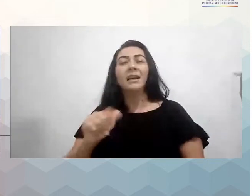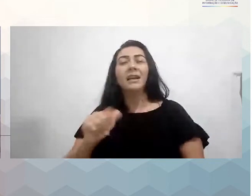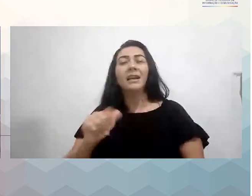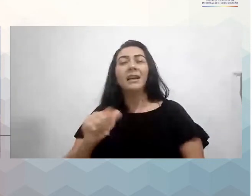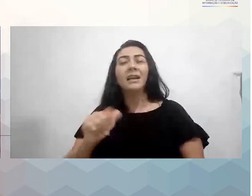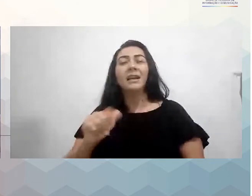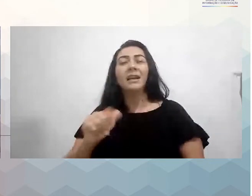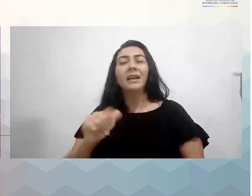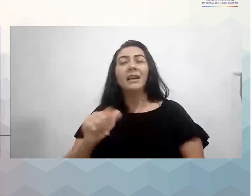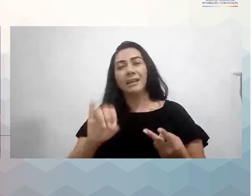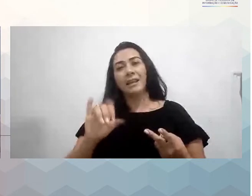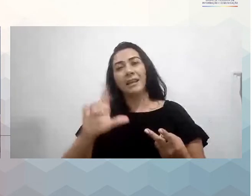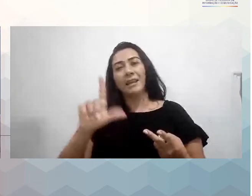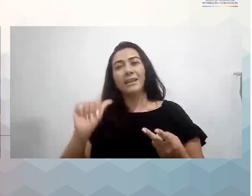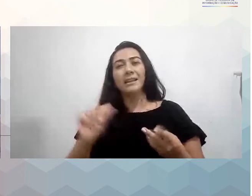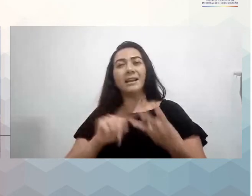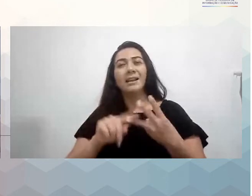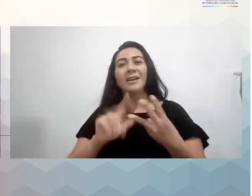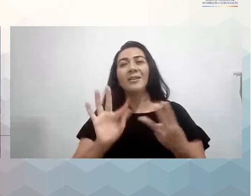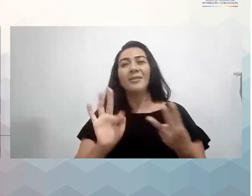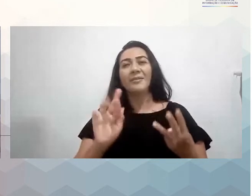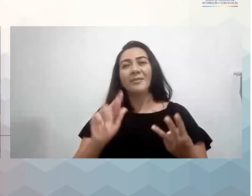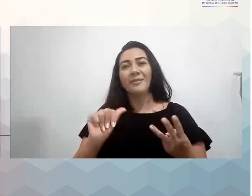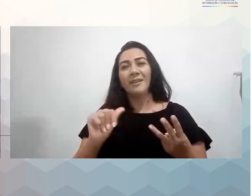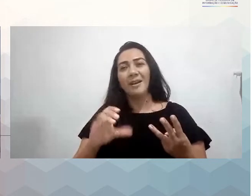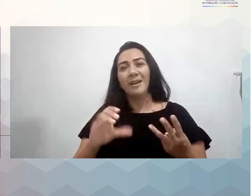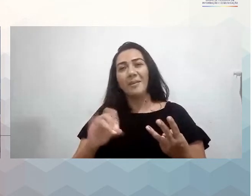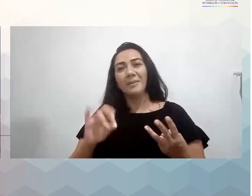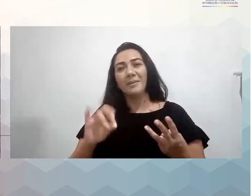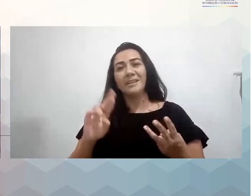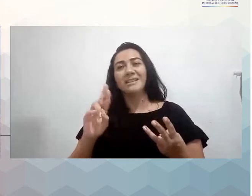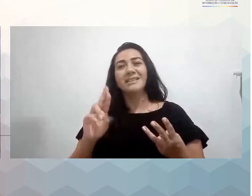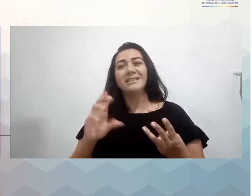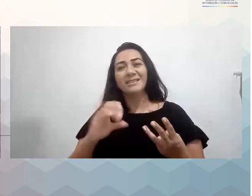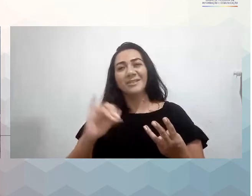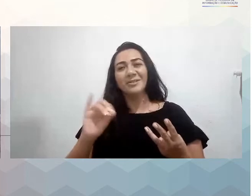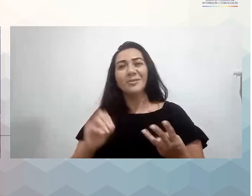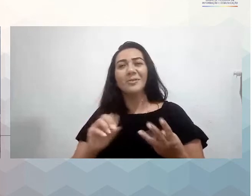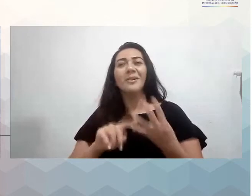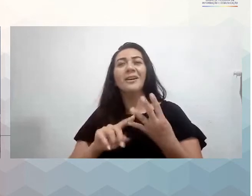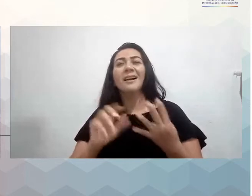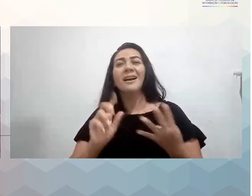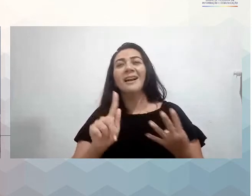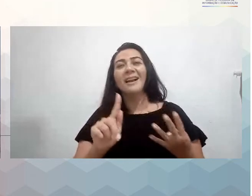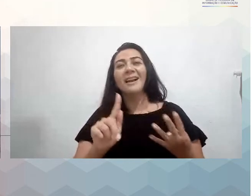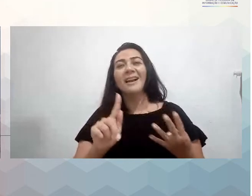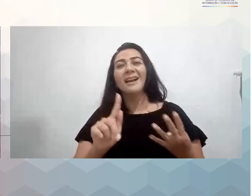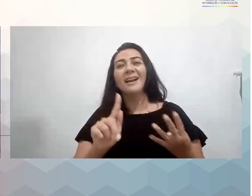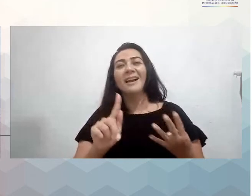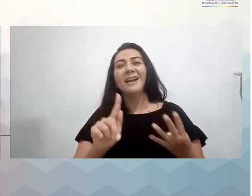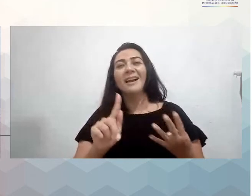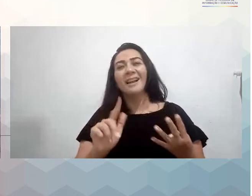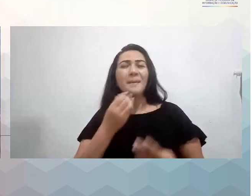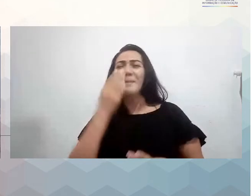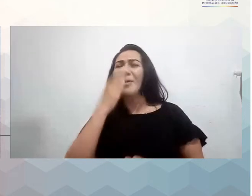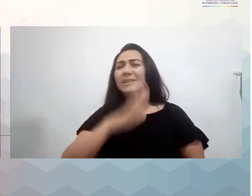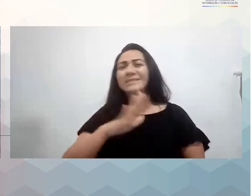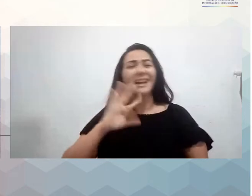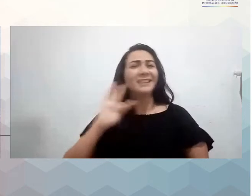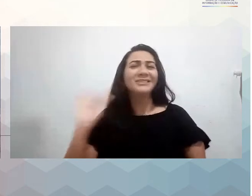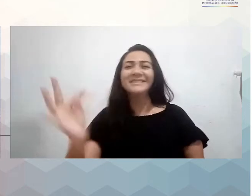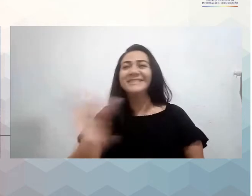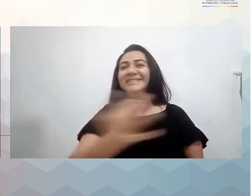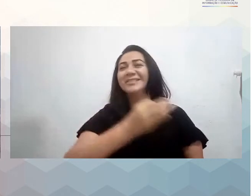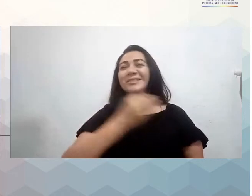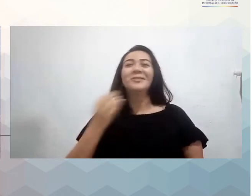querida Del, a Gabi, o Marco, a Catide, a Verônica, Jackson, Elizabeth, a